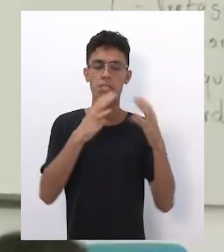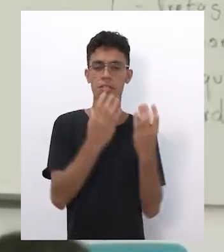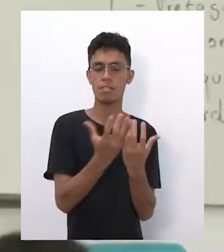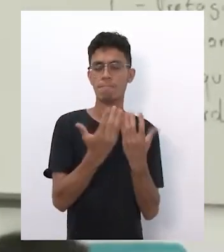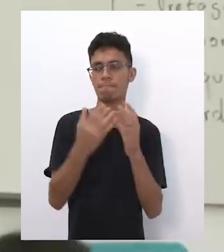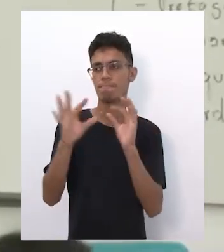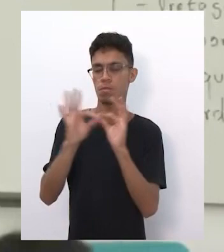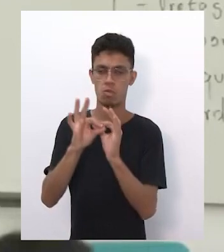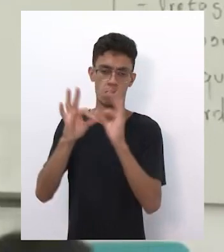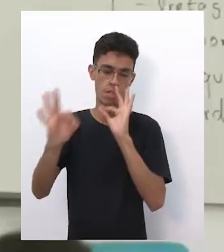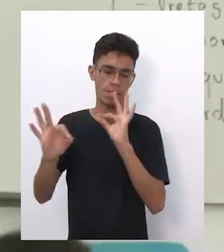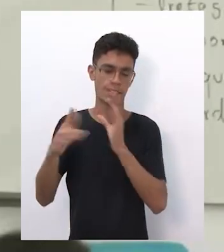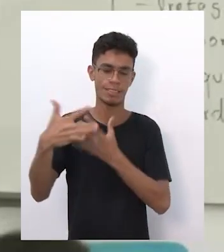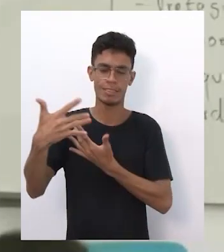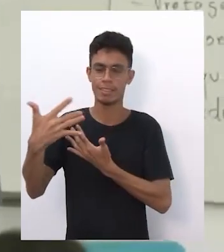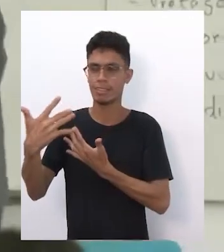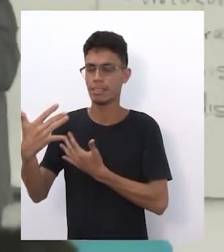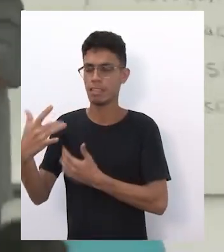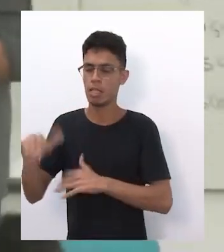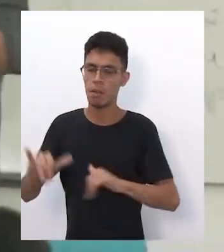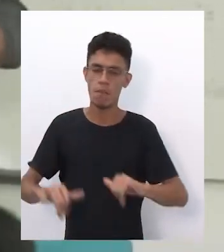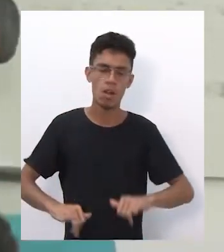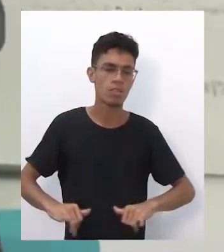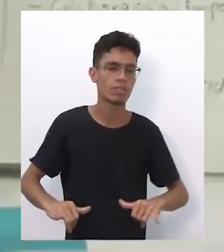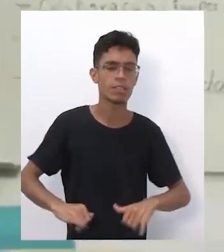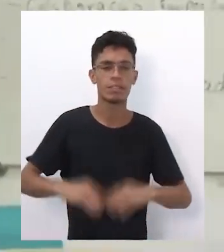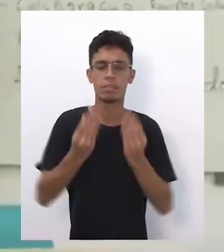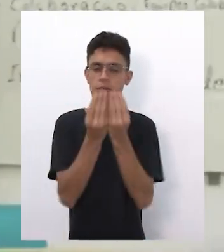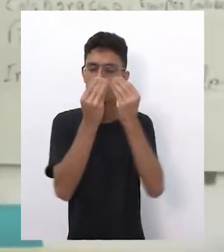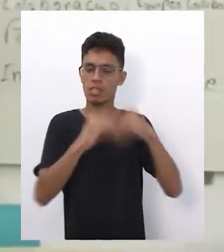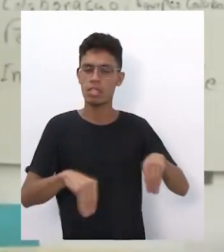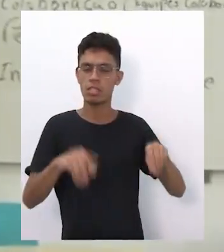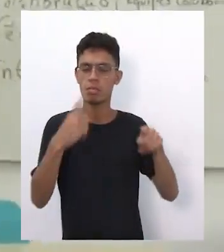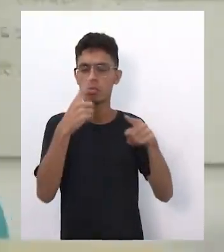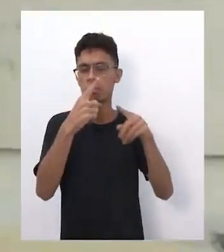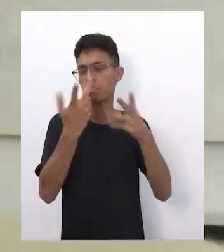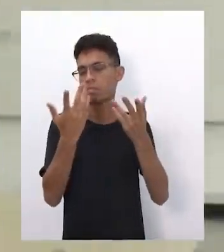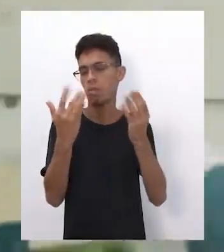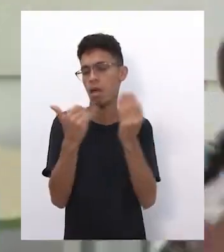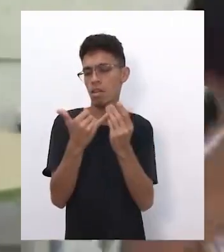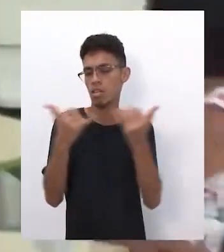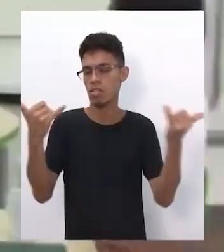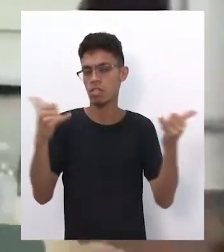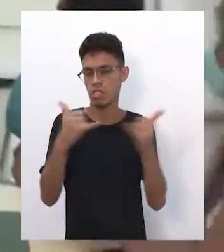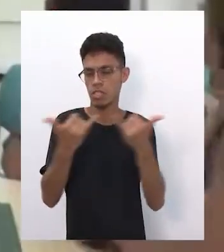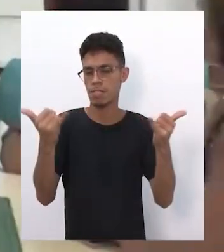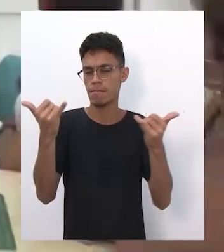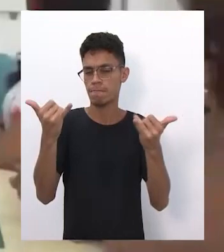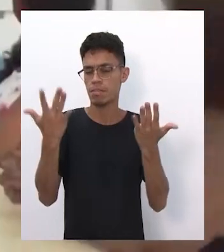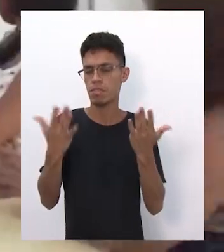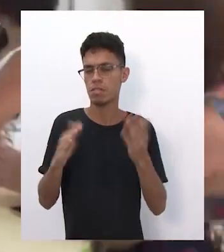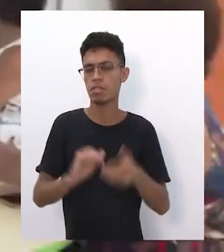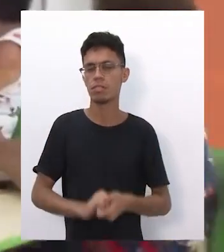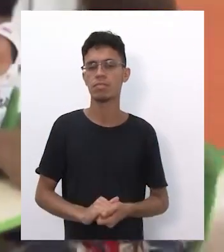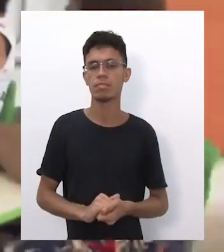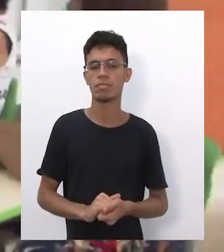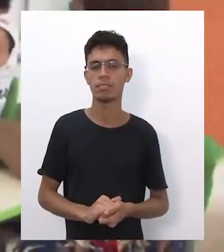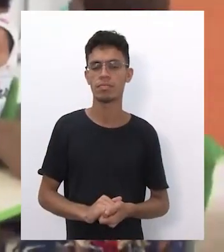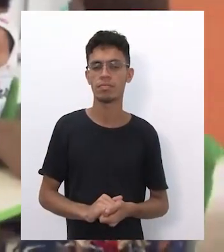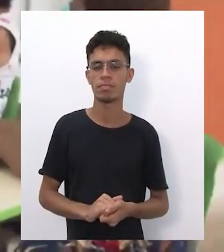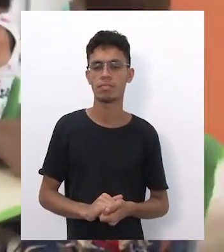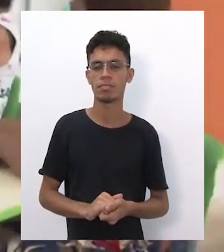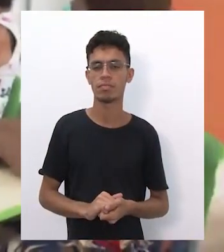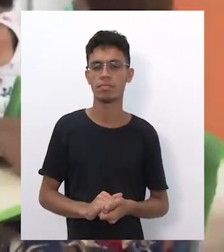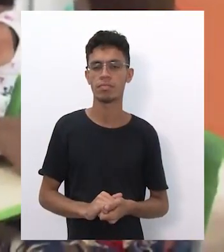distante, que sofre com o abastecimento de energia e quais as alternativas